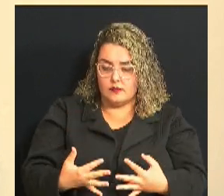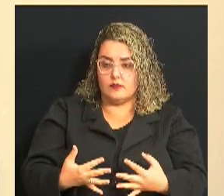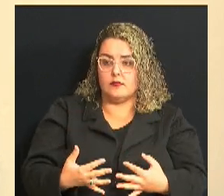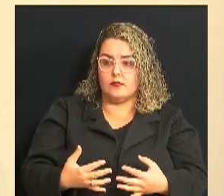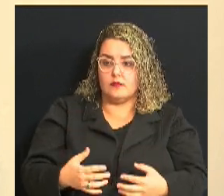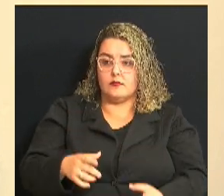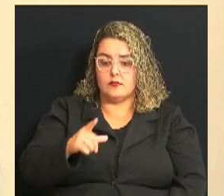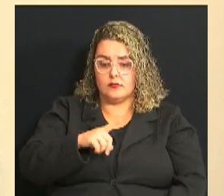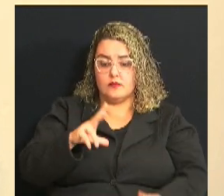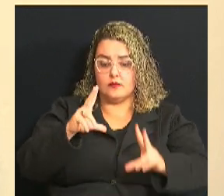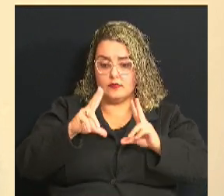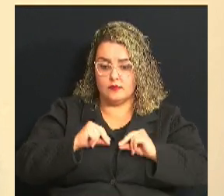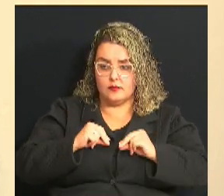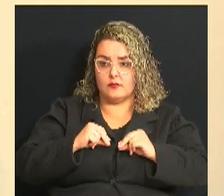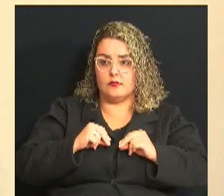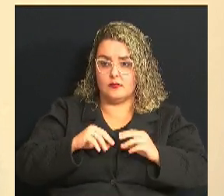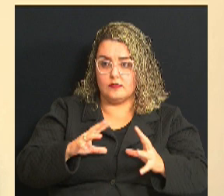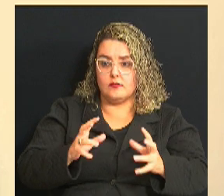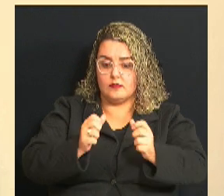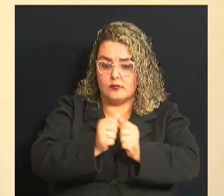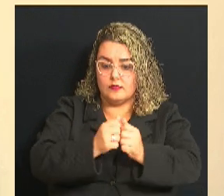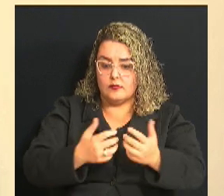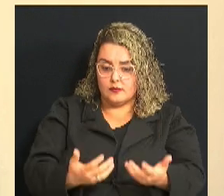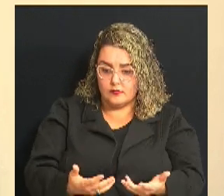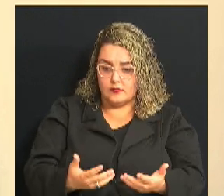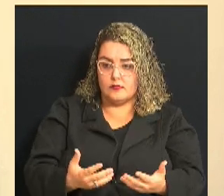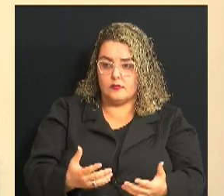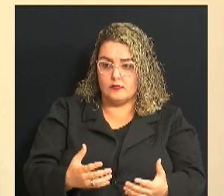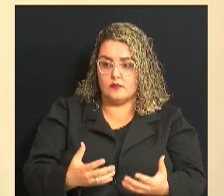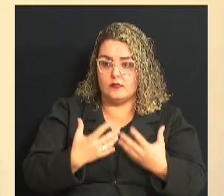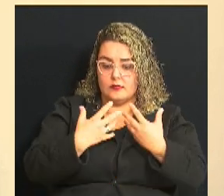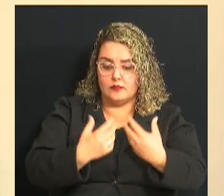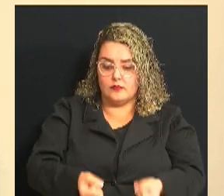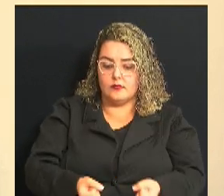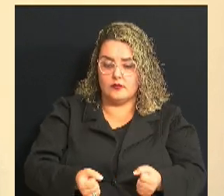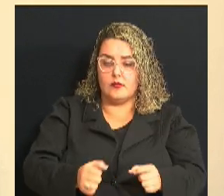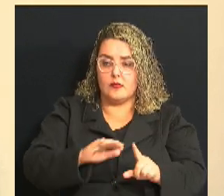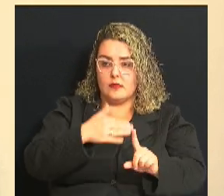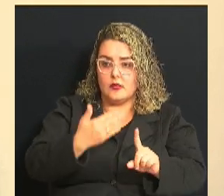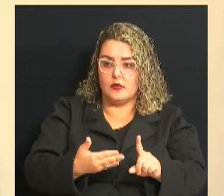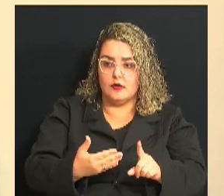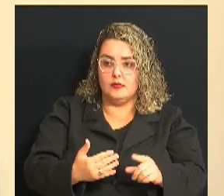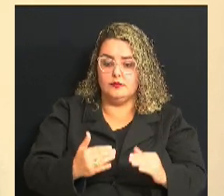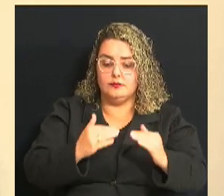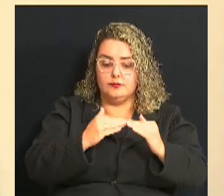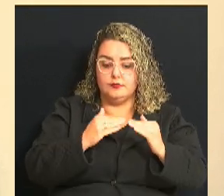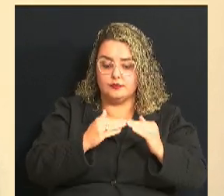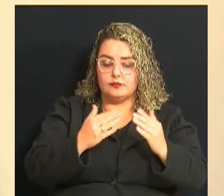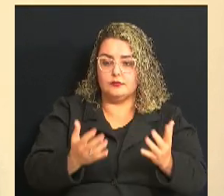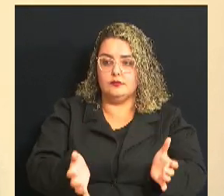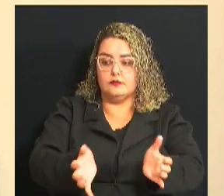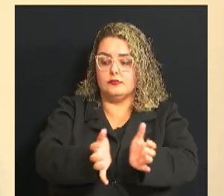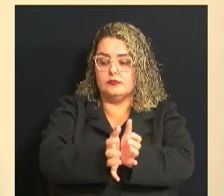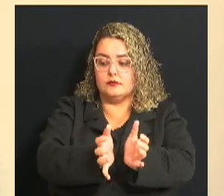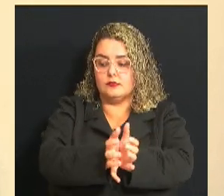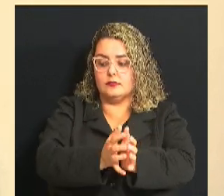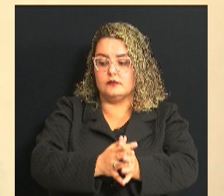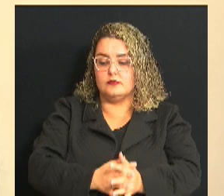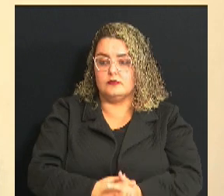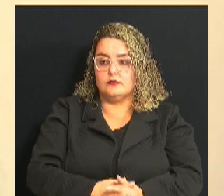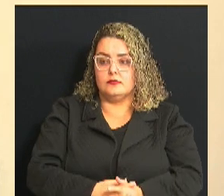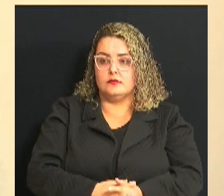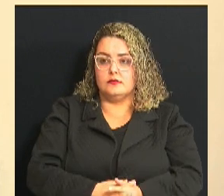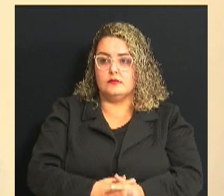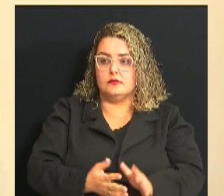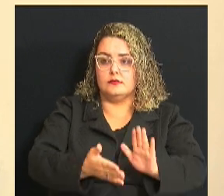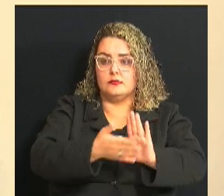mérito para a concessão da honraria. Recebendo o parecer favorável dessa comissão, a